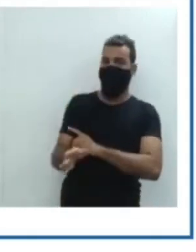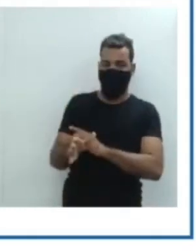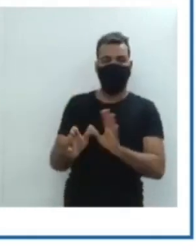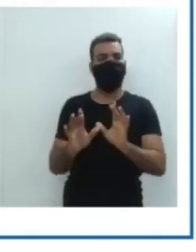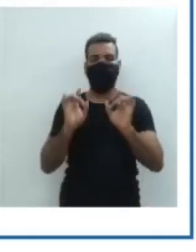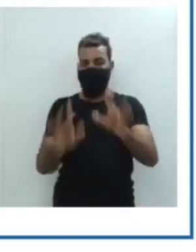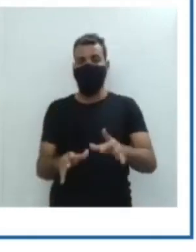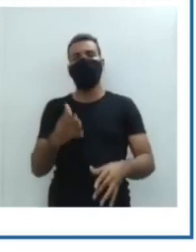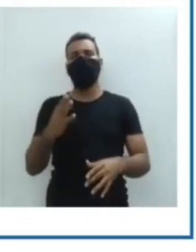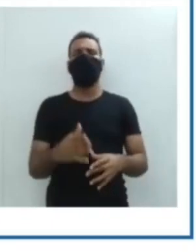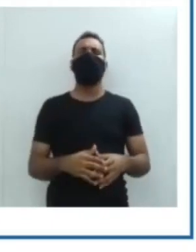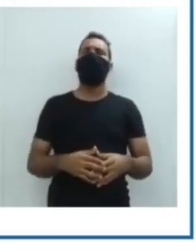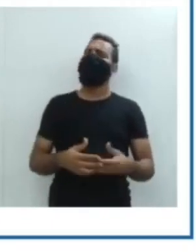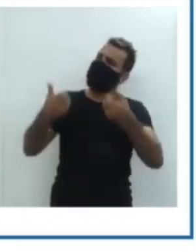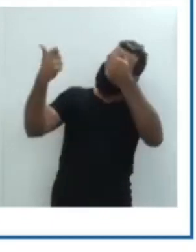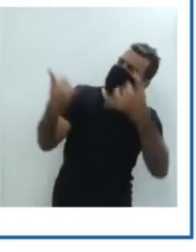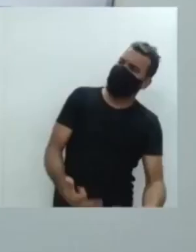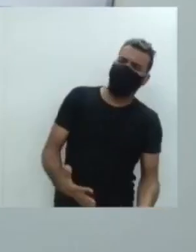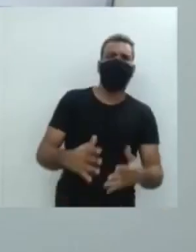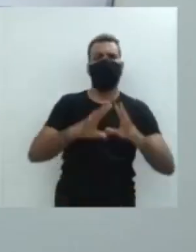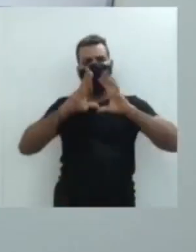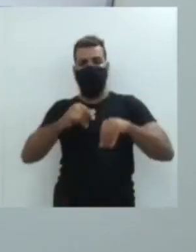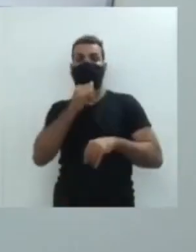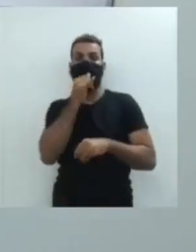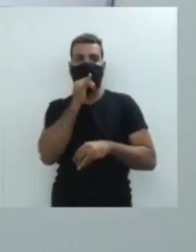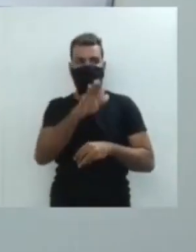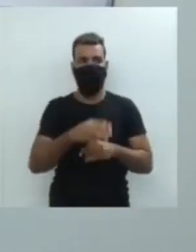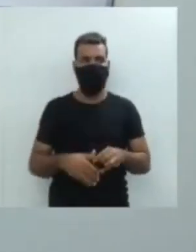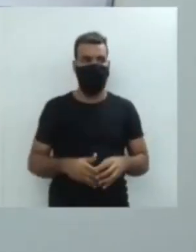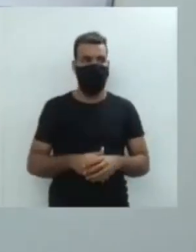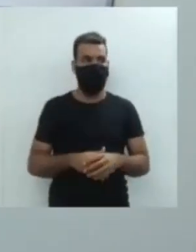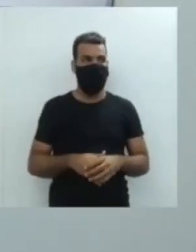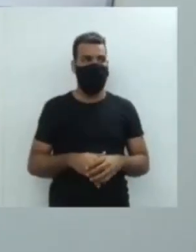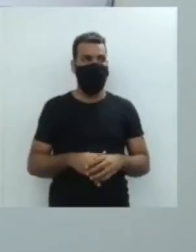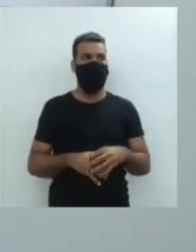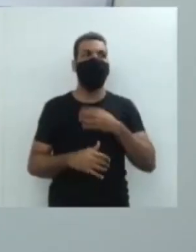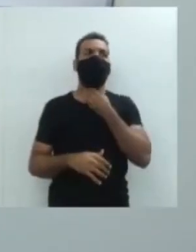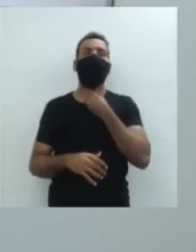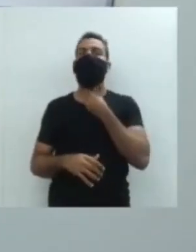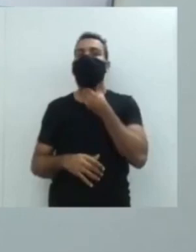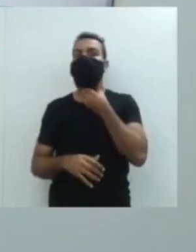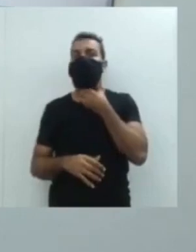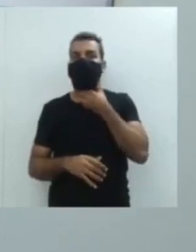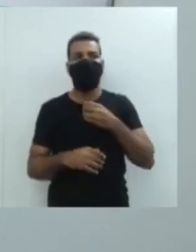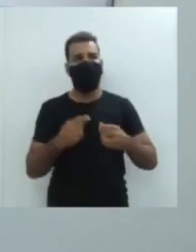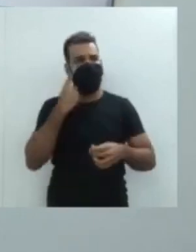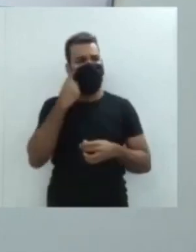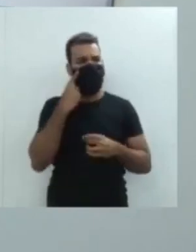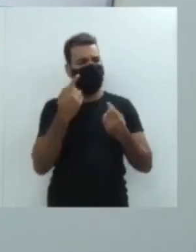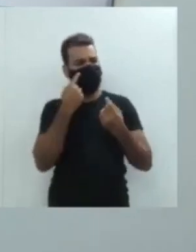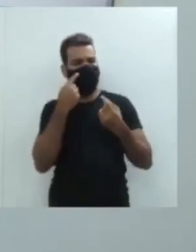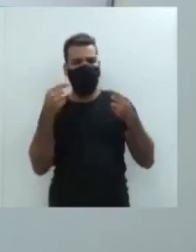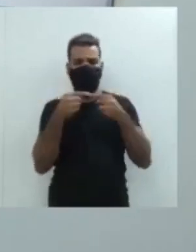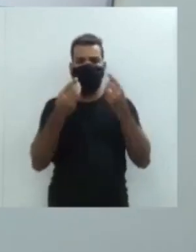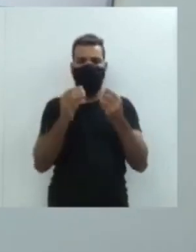entender melhor todos esses conceitos teóricos vamos agora dar um exemplo prático em relação a isso para que a gente consiga assimilar